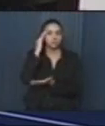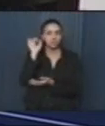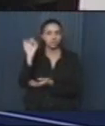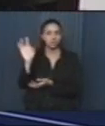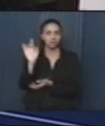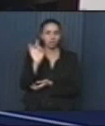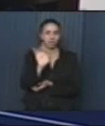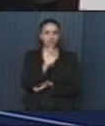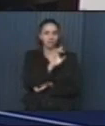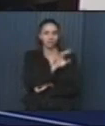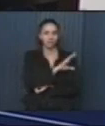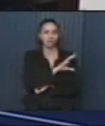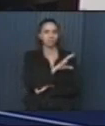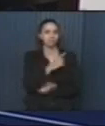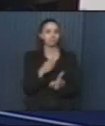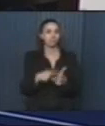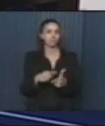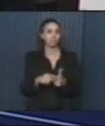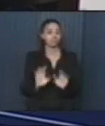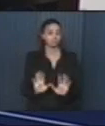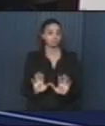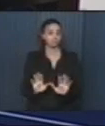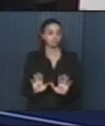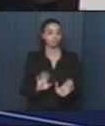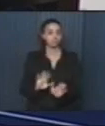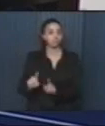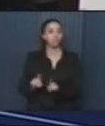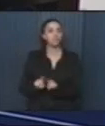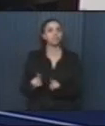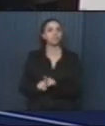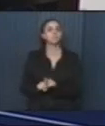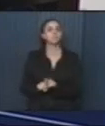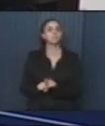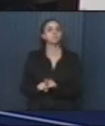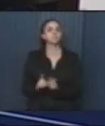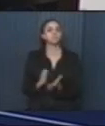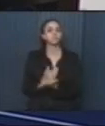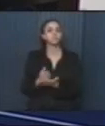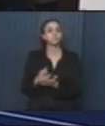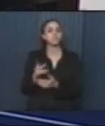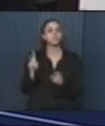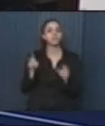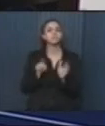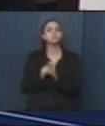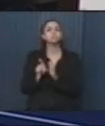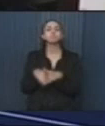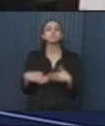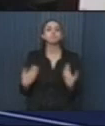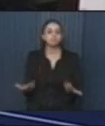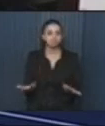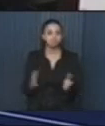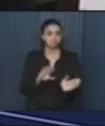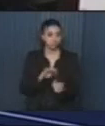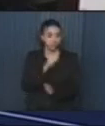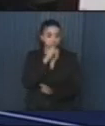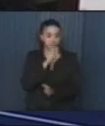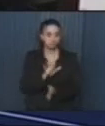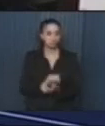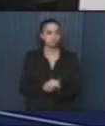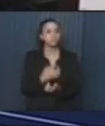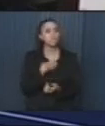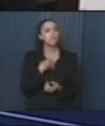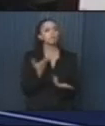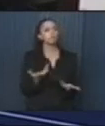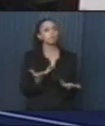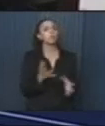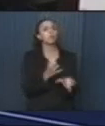desses aspectos. Em especial, ocorrem-nos questionamentos práticos quanto aos seguintes pontos. A forma de